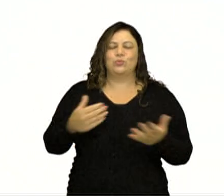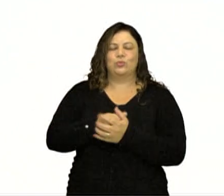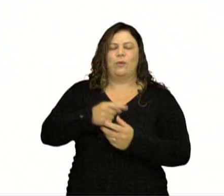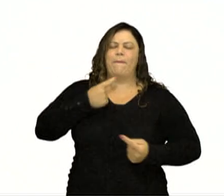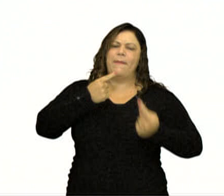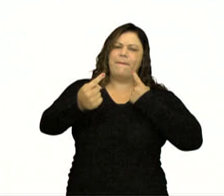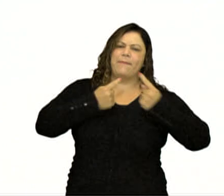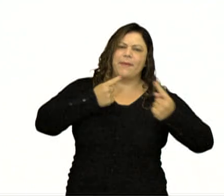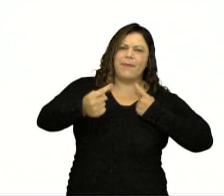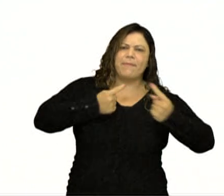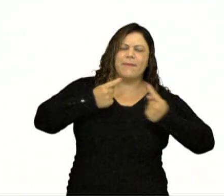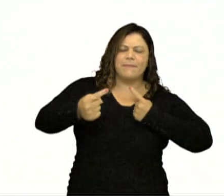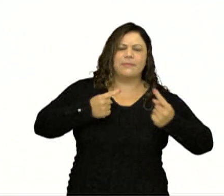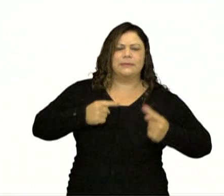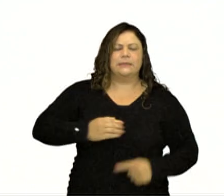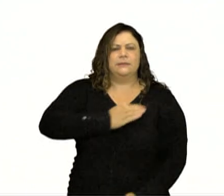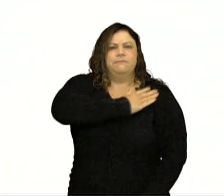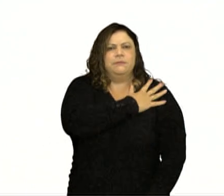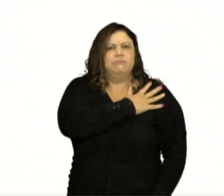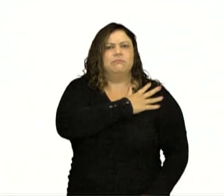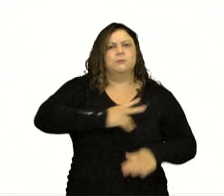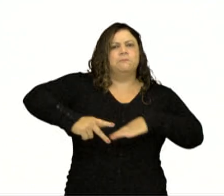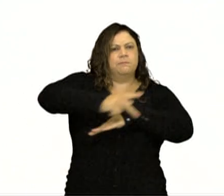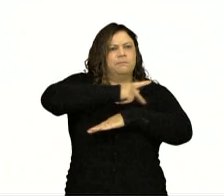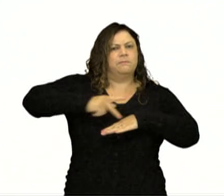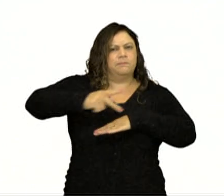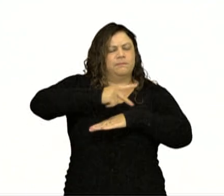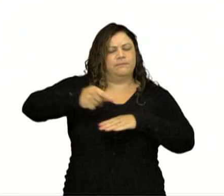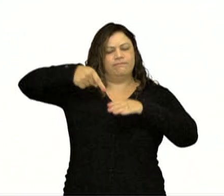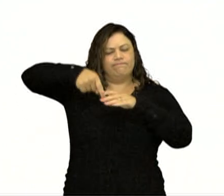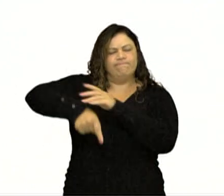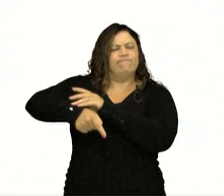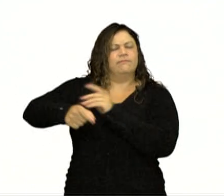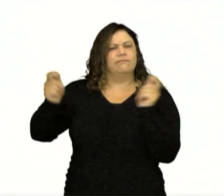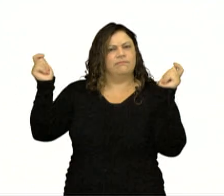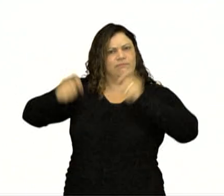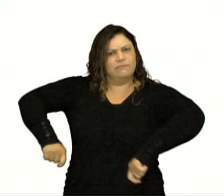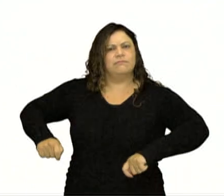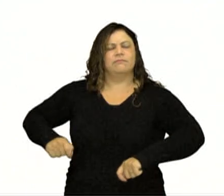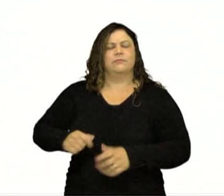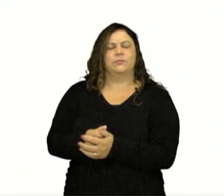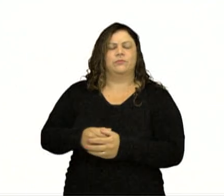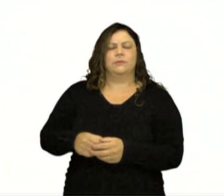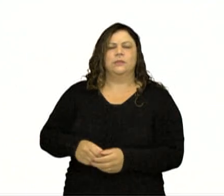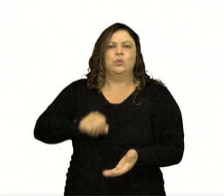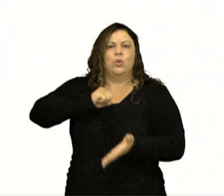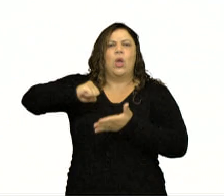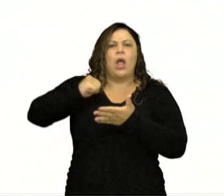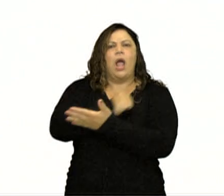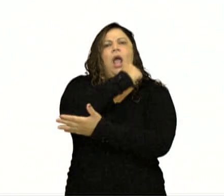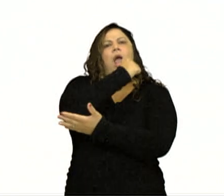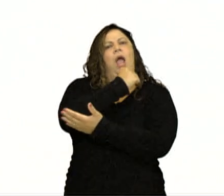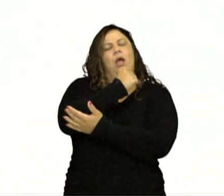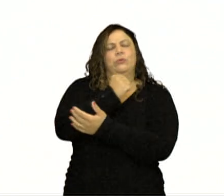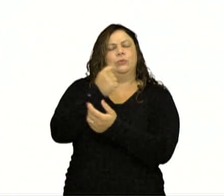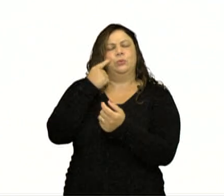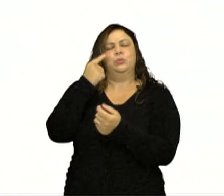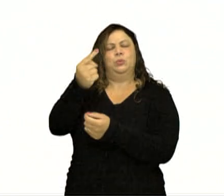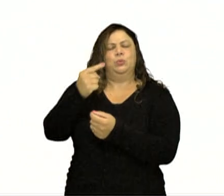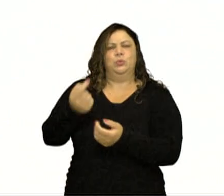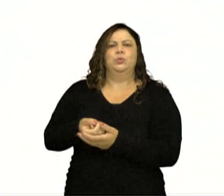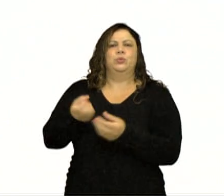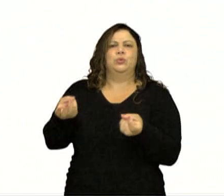nacionalista e extremado. E de grande ódio aos judeus e aos comunistas. Quem que são os culpados da